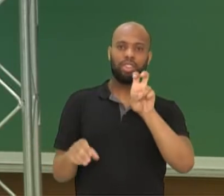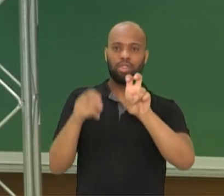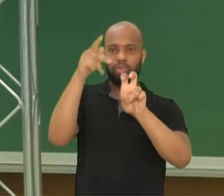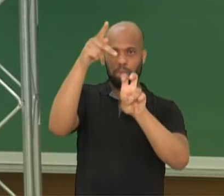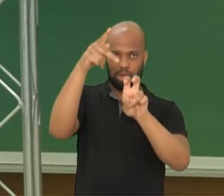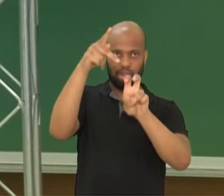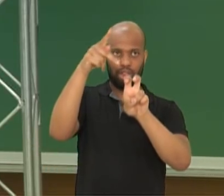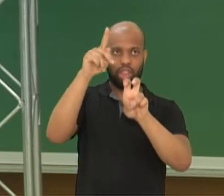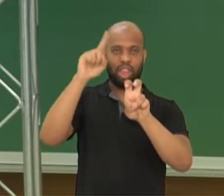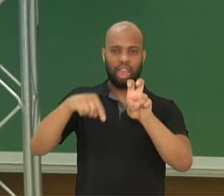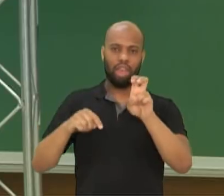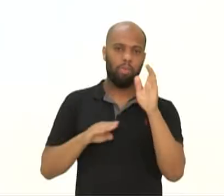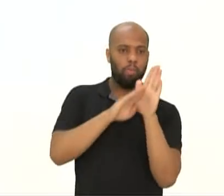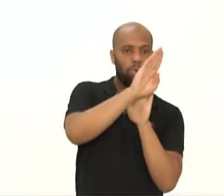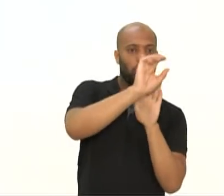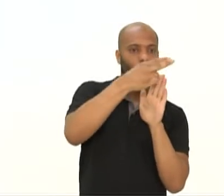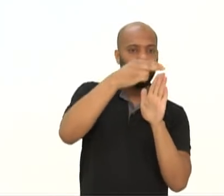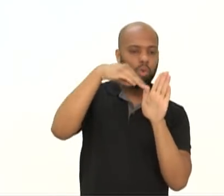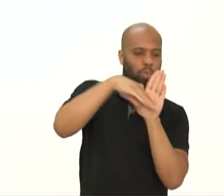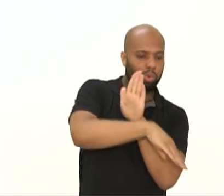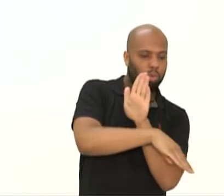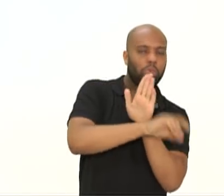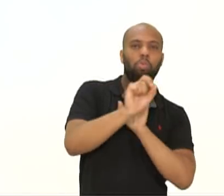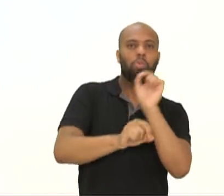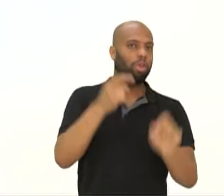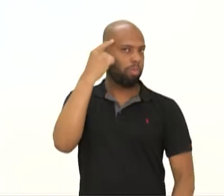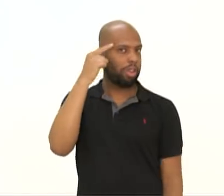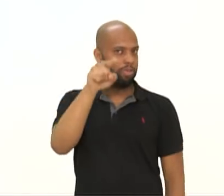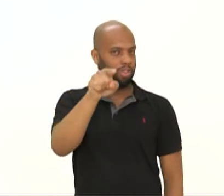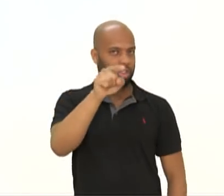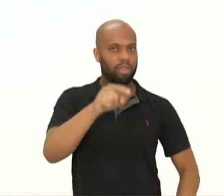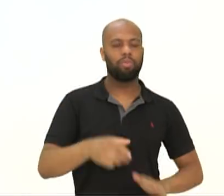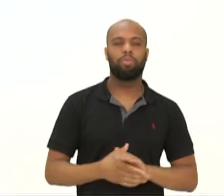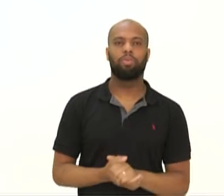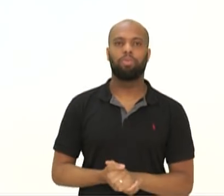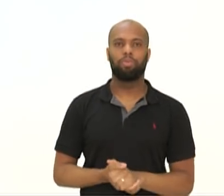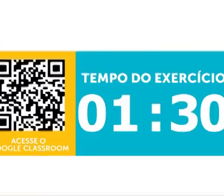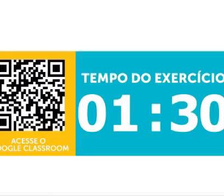p, ela é crescente ou decrescente? Pensa aí.